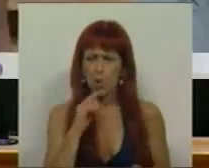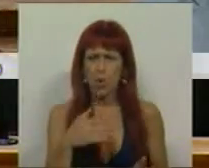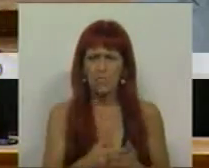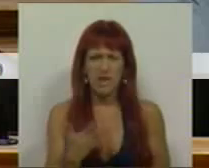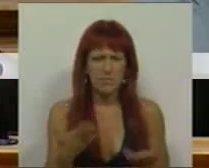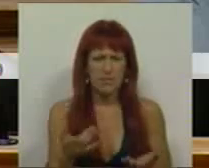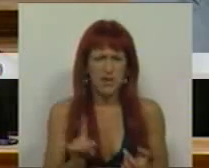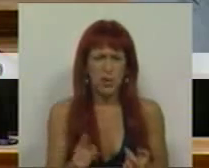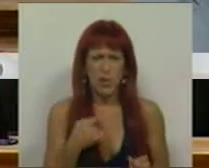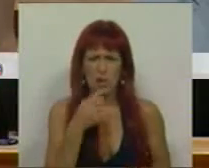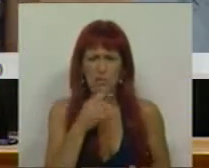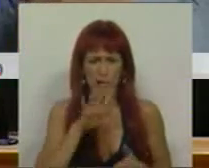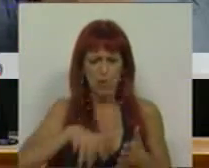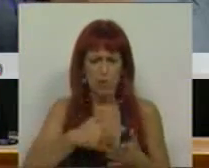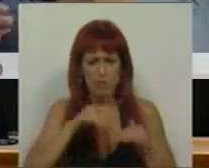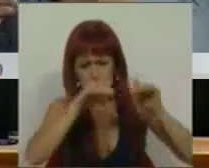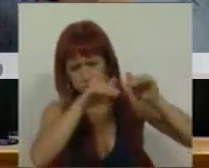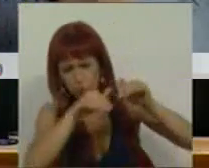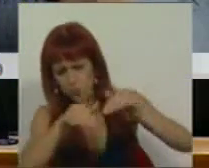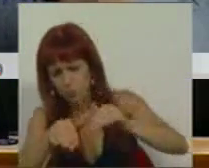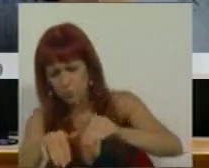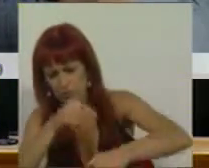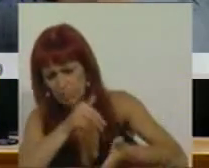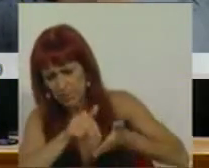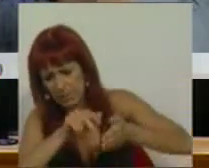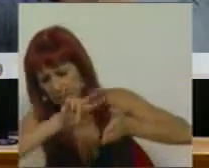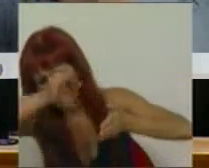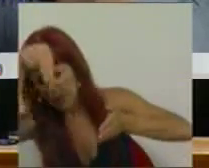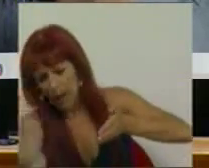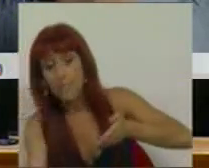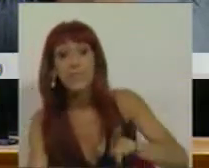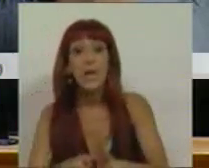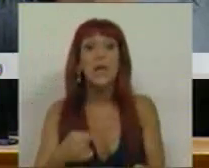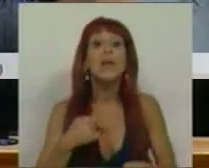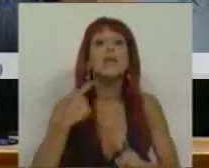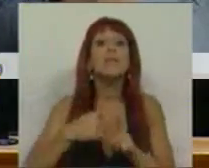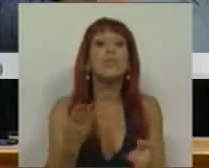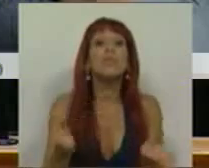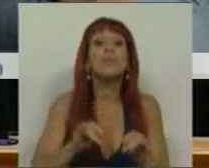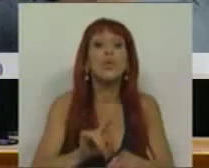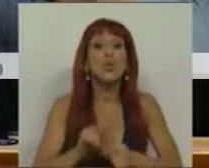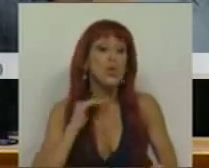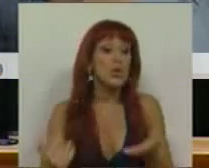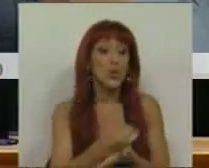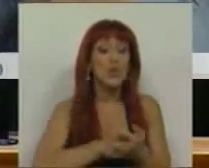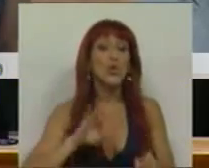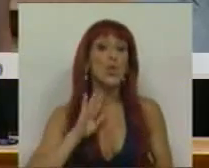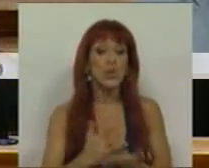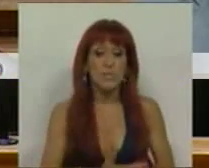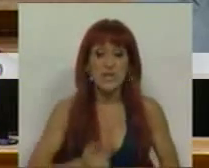isto de reequilíbrio, chamo isto um plano inclinado, caminhar para a desgraça. E soma-se o quê, Sr. Ministro? Últimos dados do